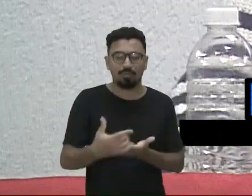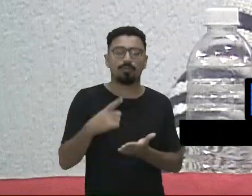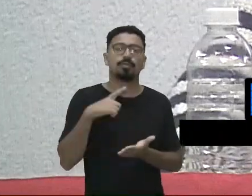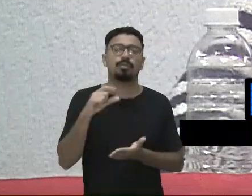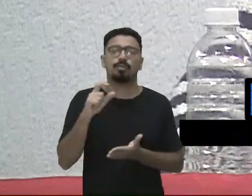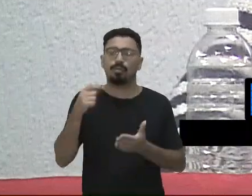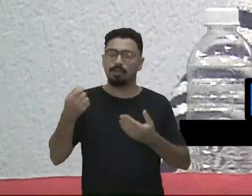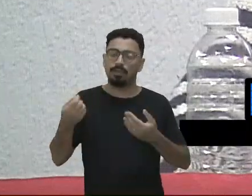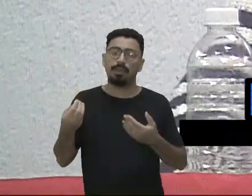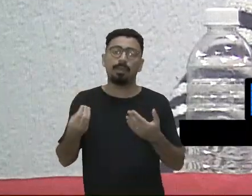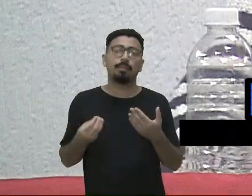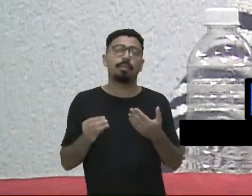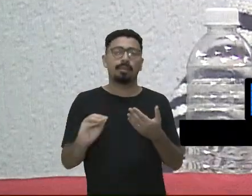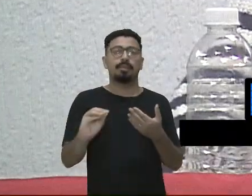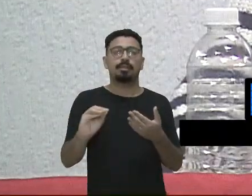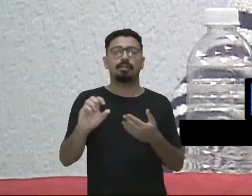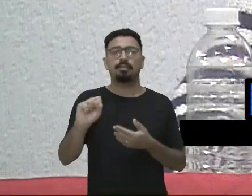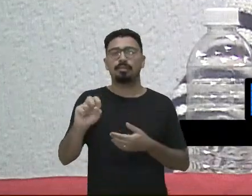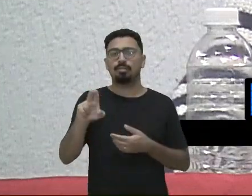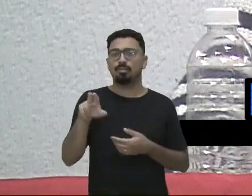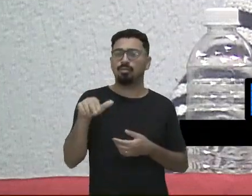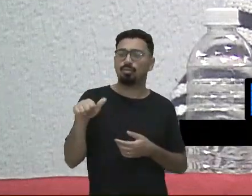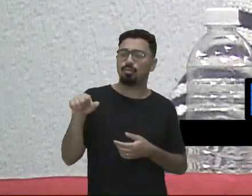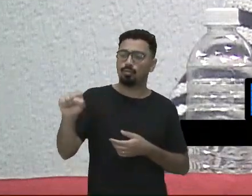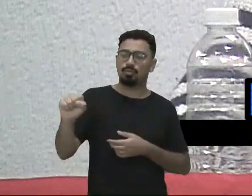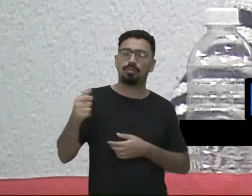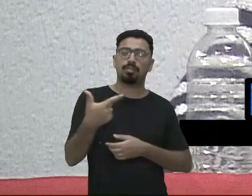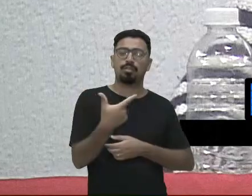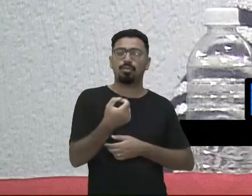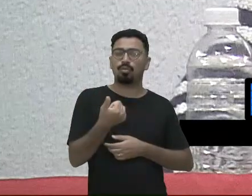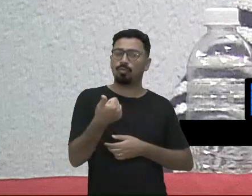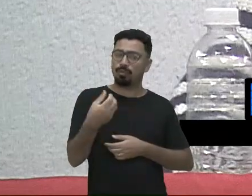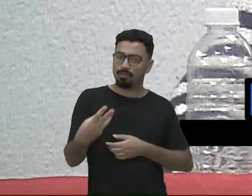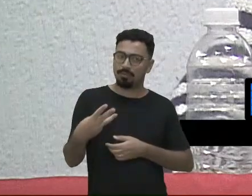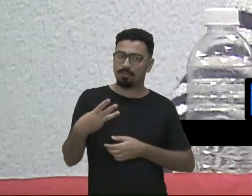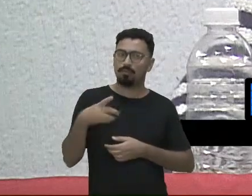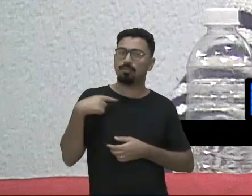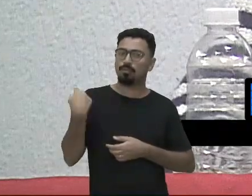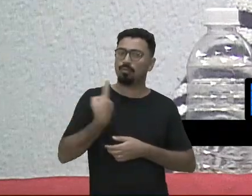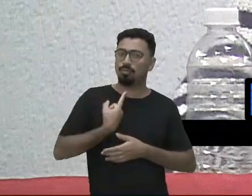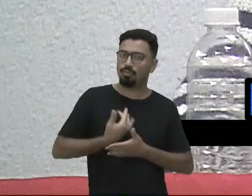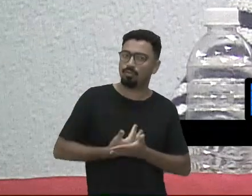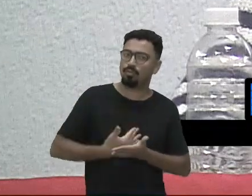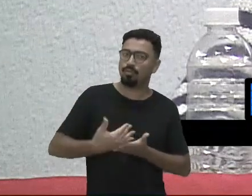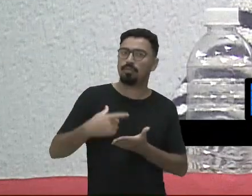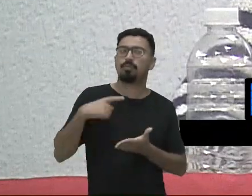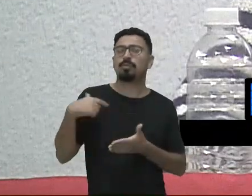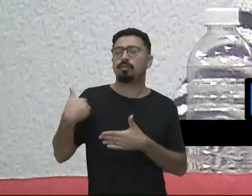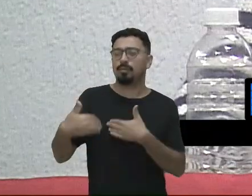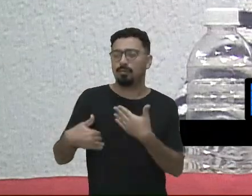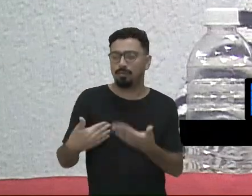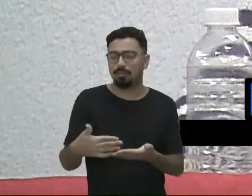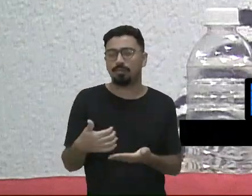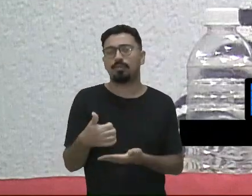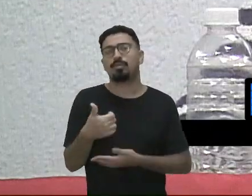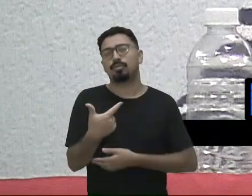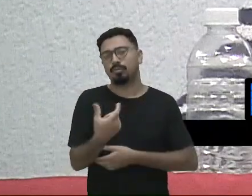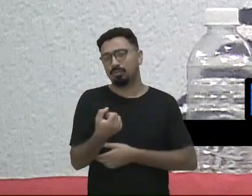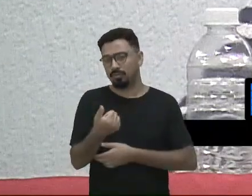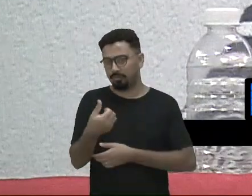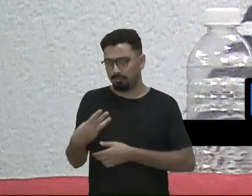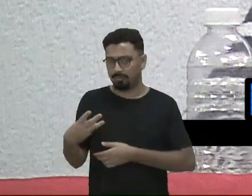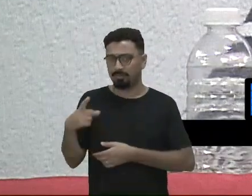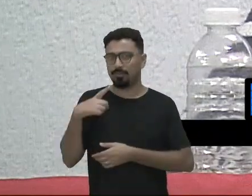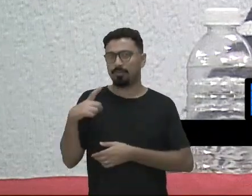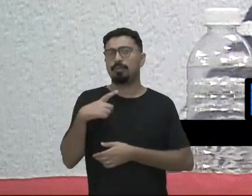implantação do SUAS em 2013, quando a gente começa com a implantação dos primeiros unidades, os